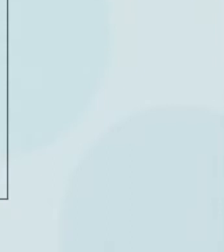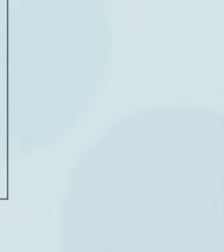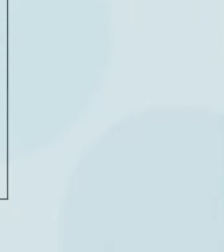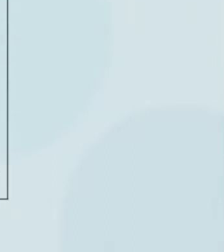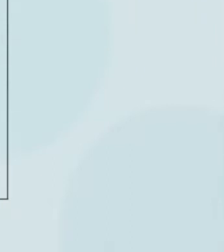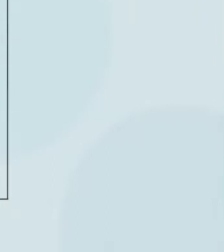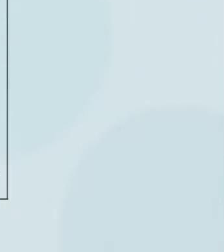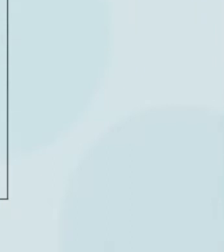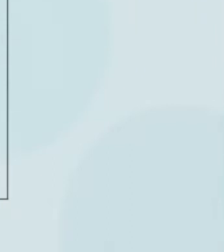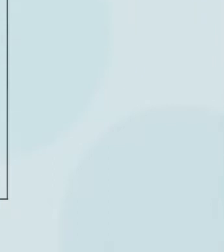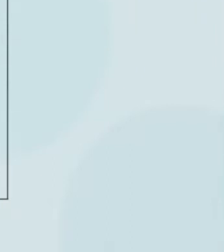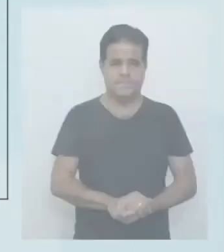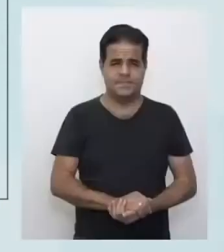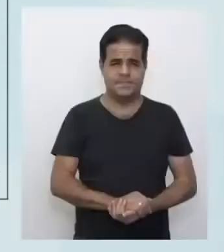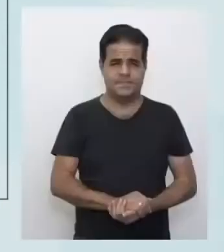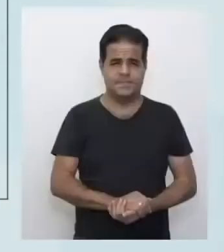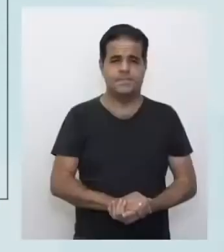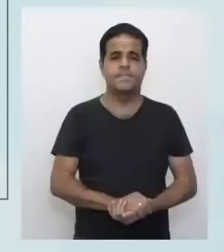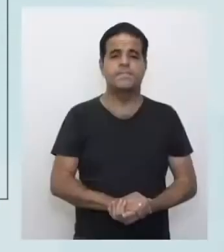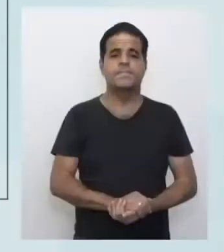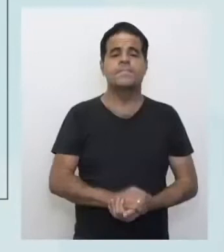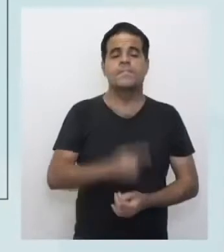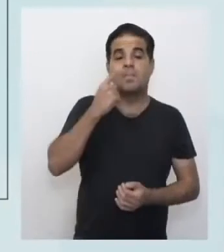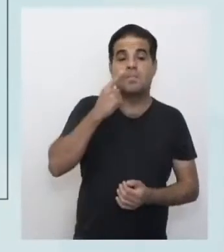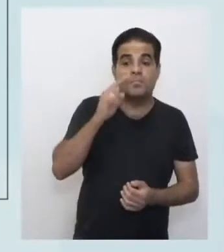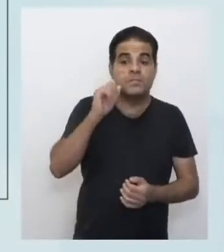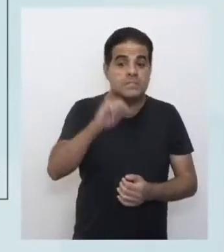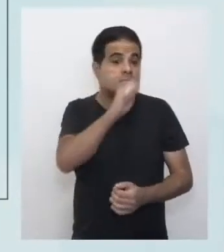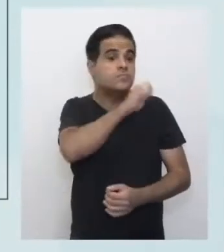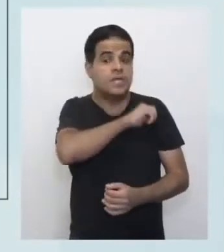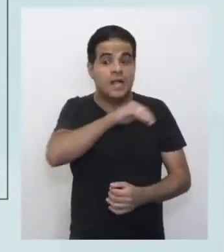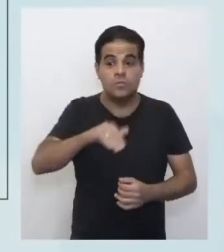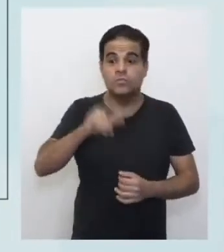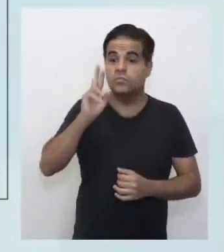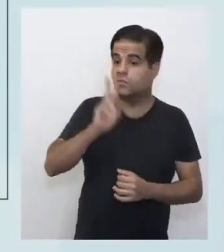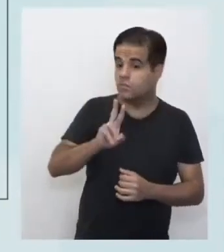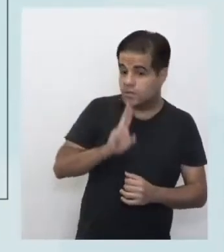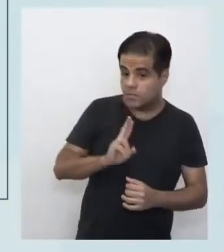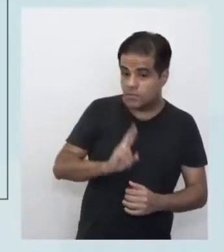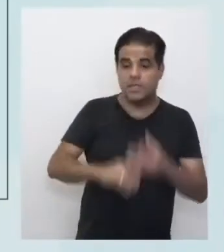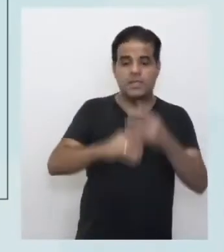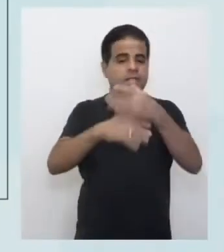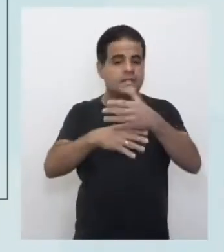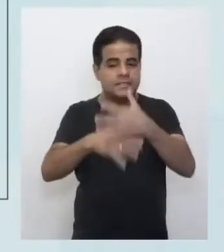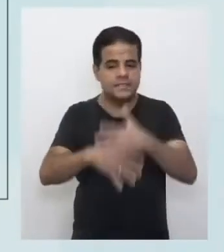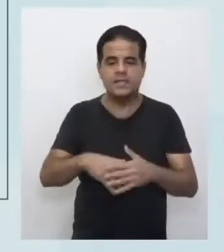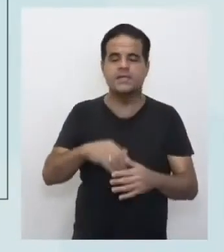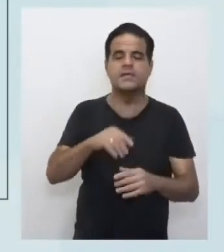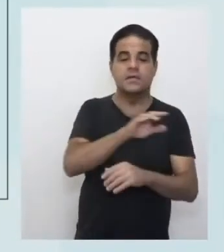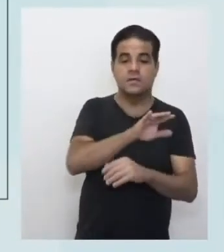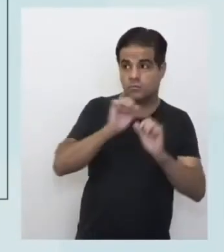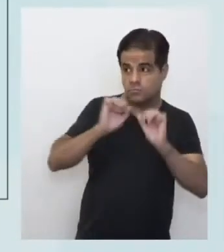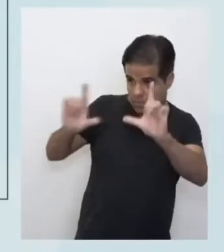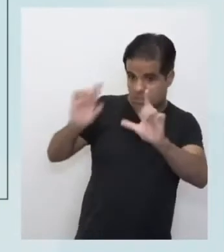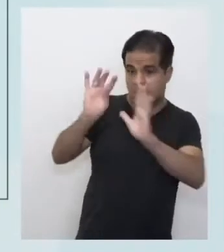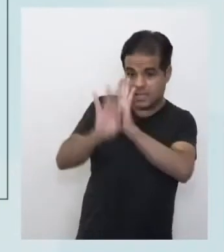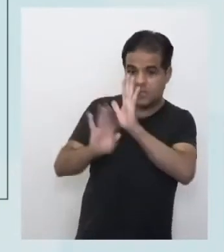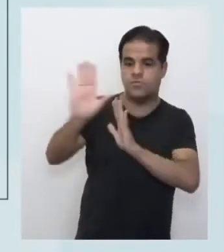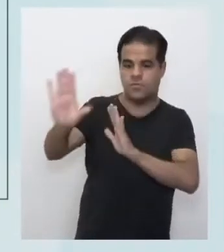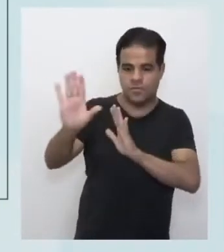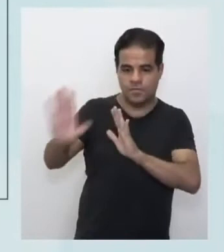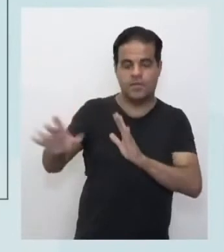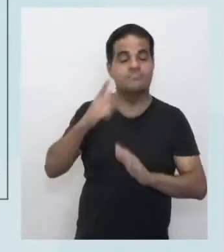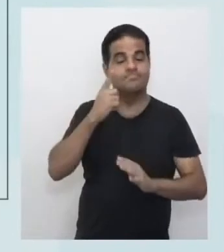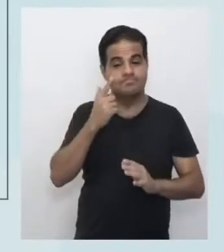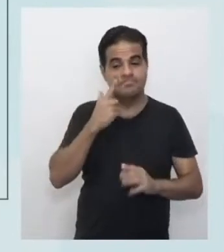it. Então, vamos ver agora se os alunos estão respondendo no chat. Vamos deixar o texto aí enquanto o pessoal vai respondendo, João.